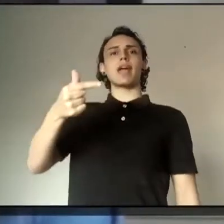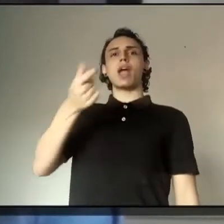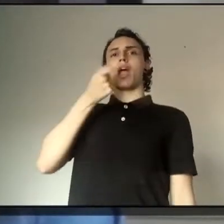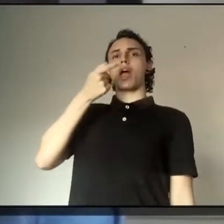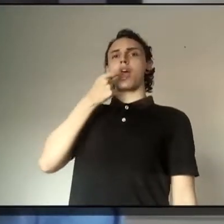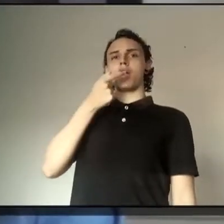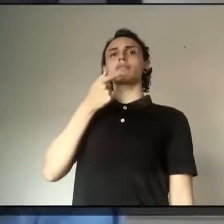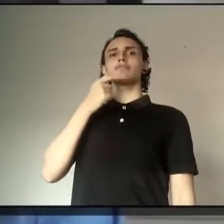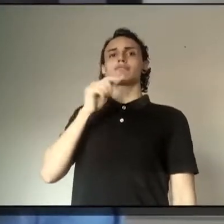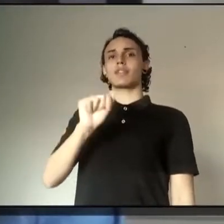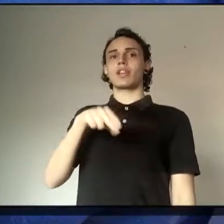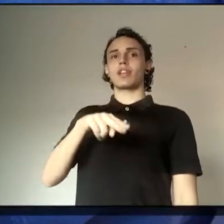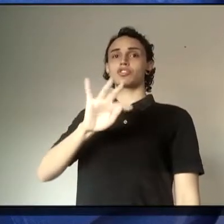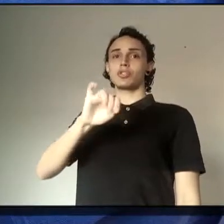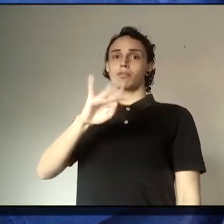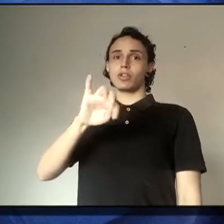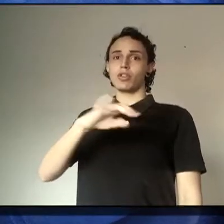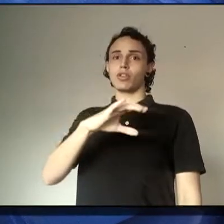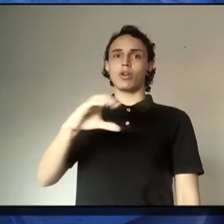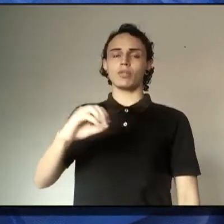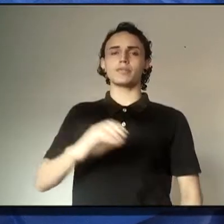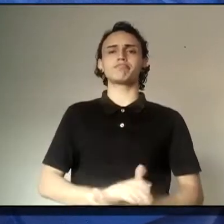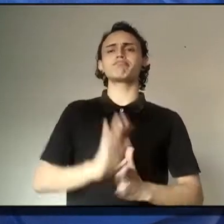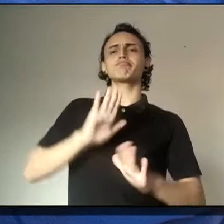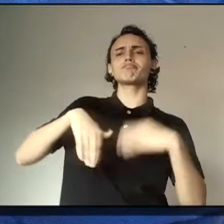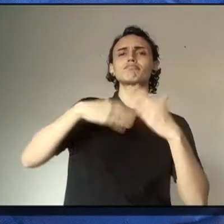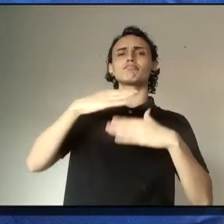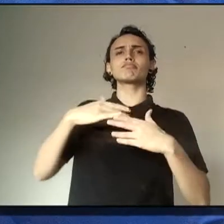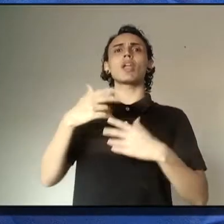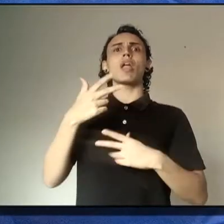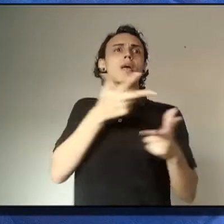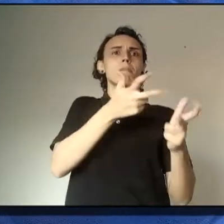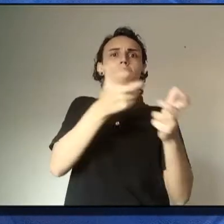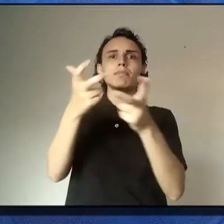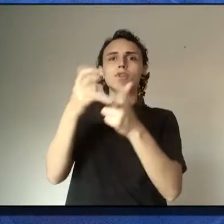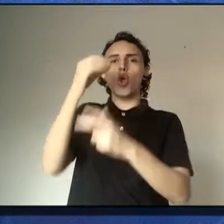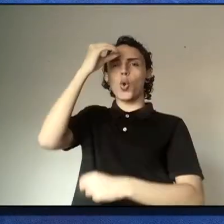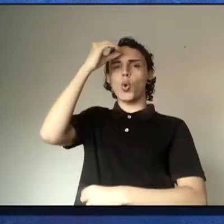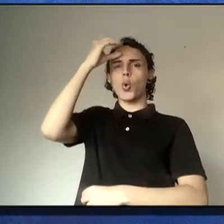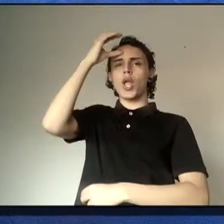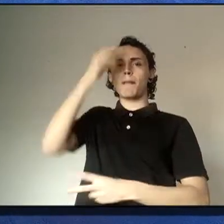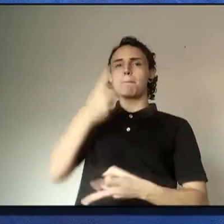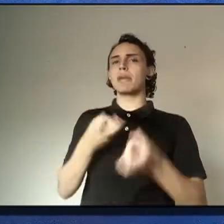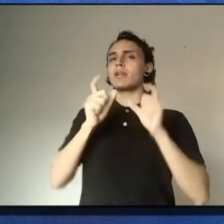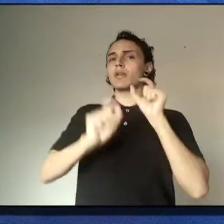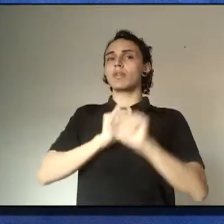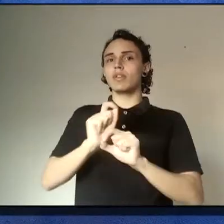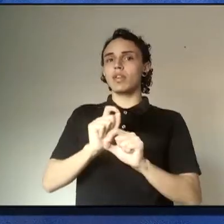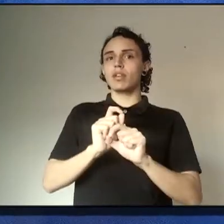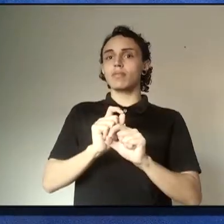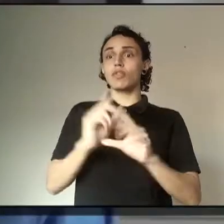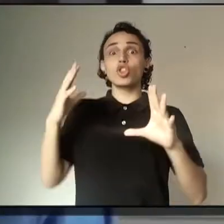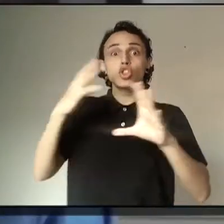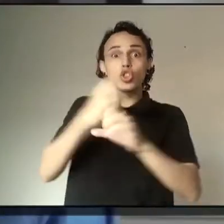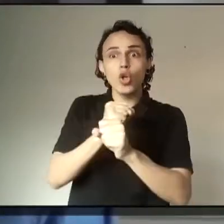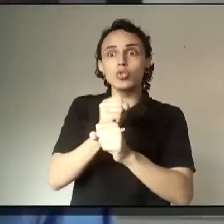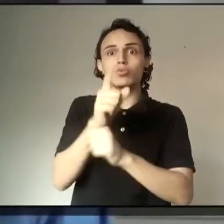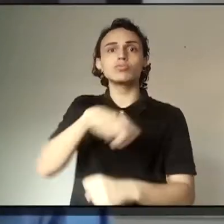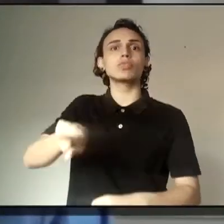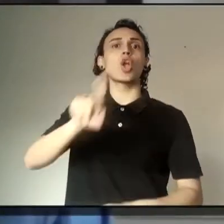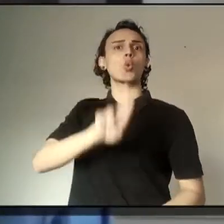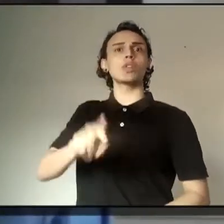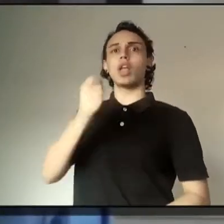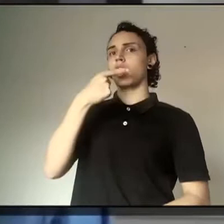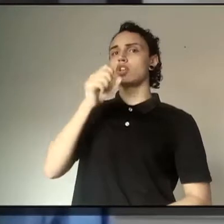menos 7 tomam antibiótico. Quando a gente avançou um pouquinho mais no conhecimento, a gente foi ver que poucos desses que tomaram